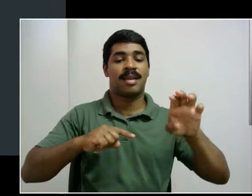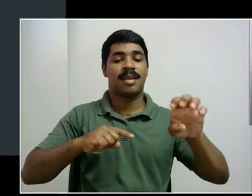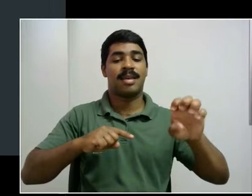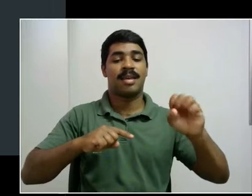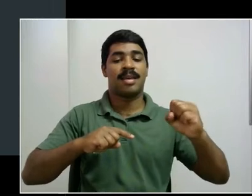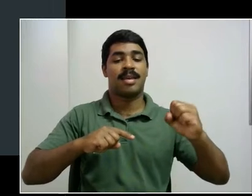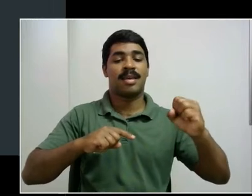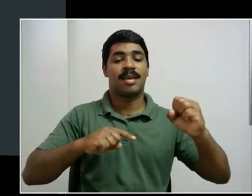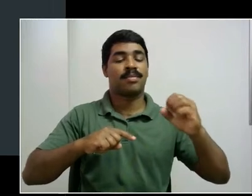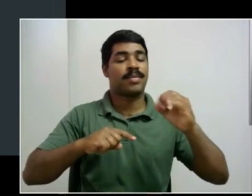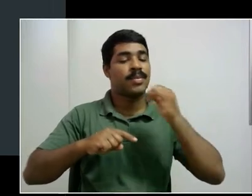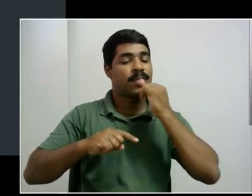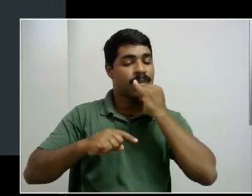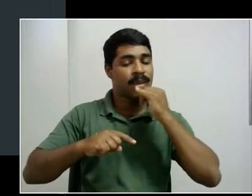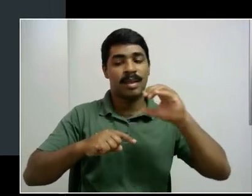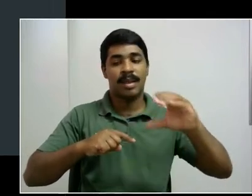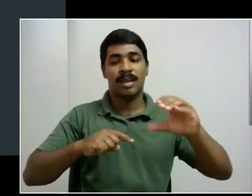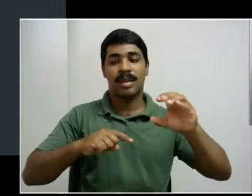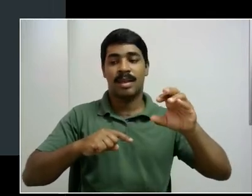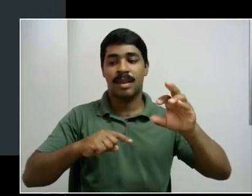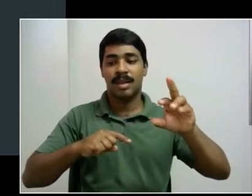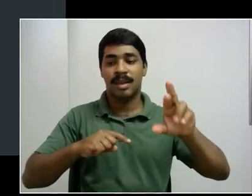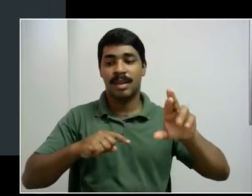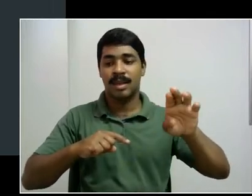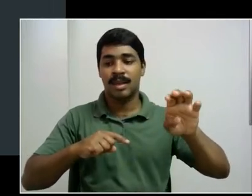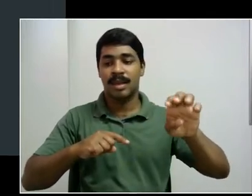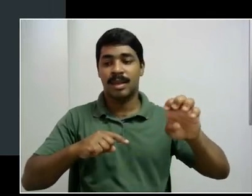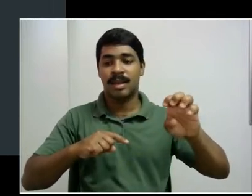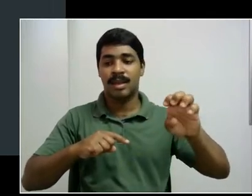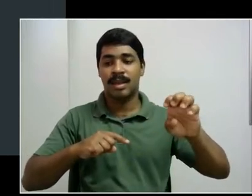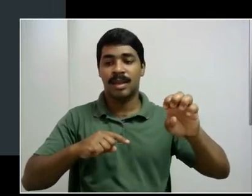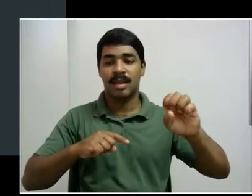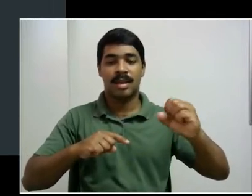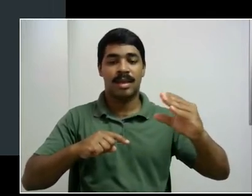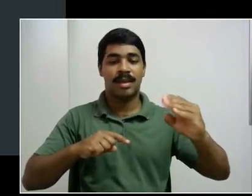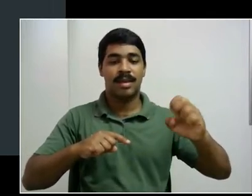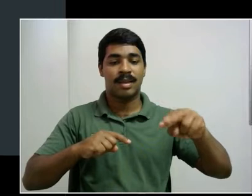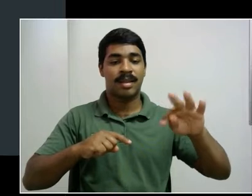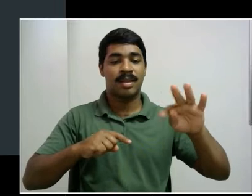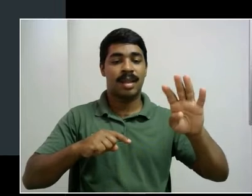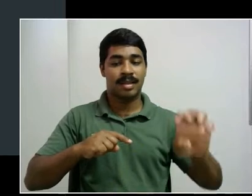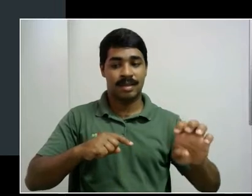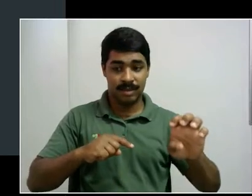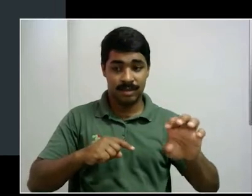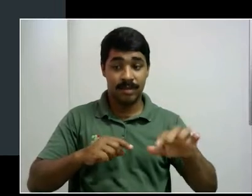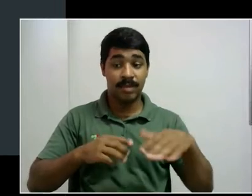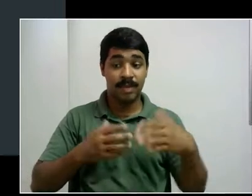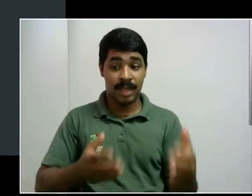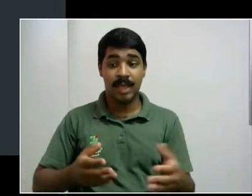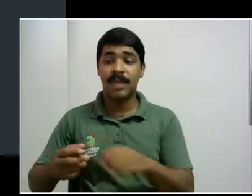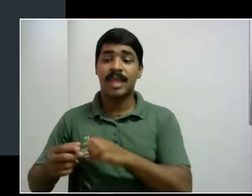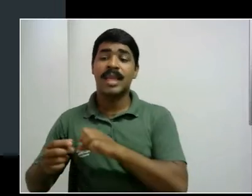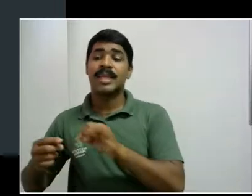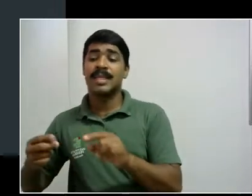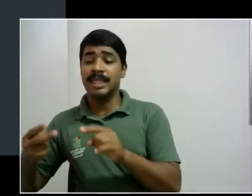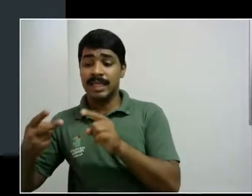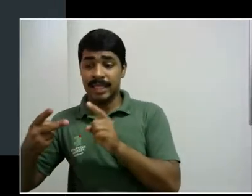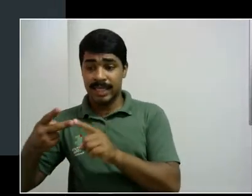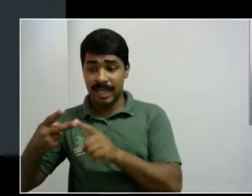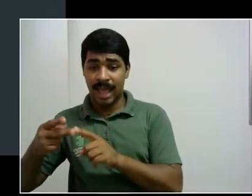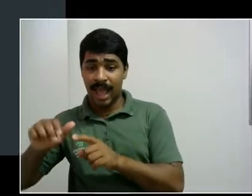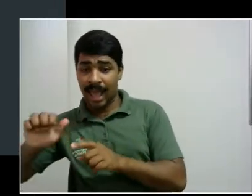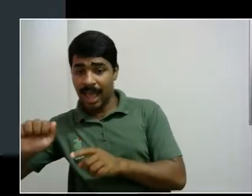Quando ele for menor que zero, ou seja, se ele for um número negativo, a nossa função vai ser decrescente, tá?